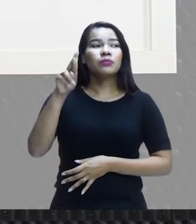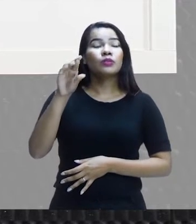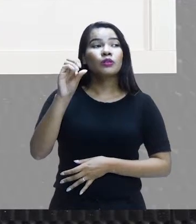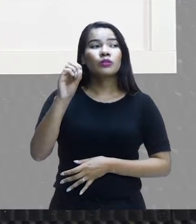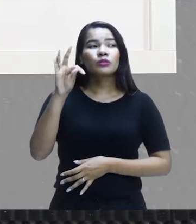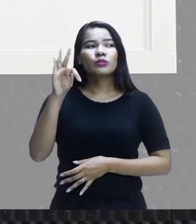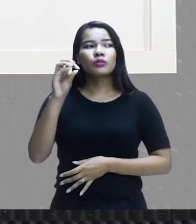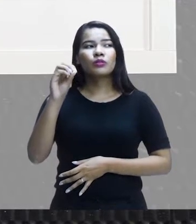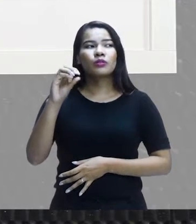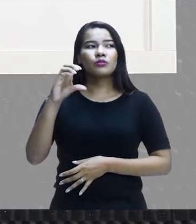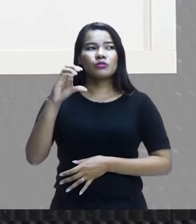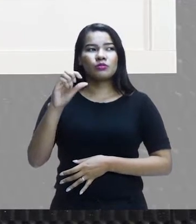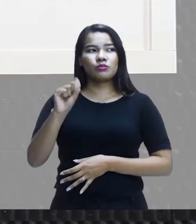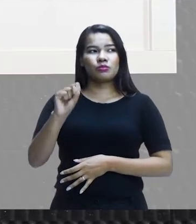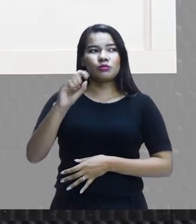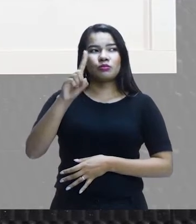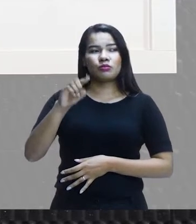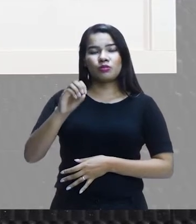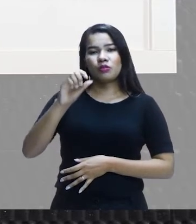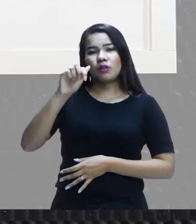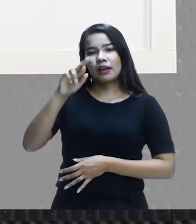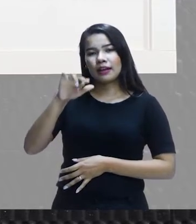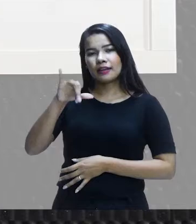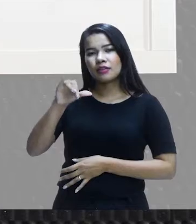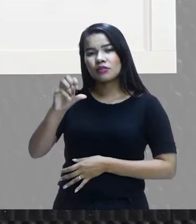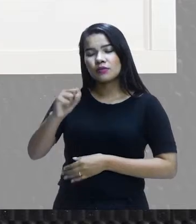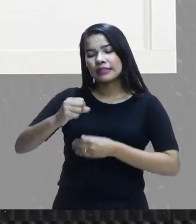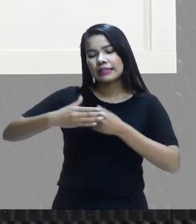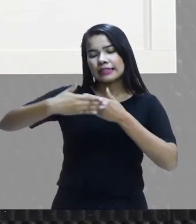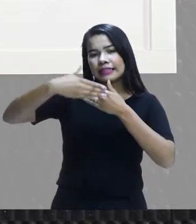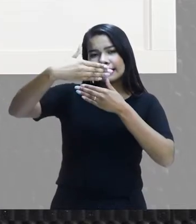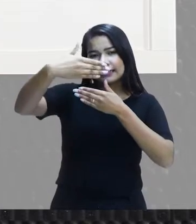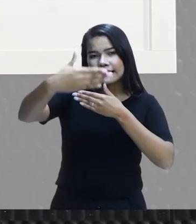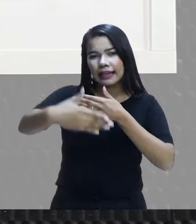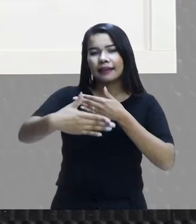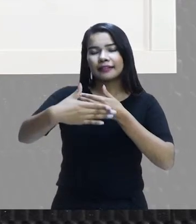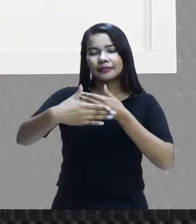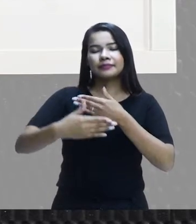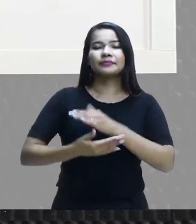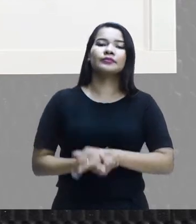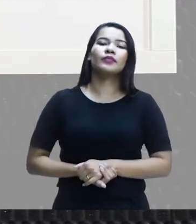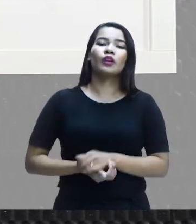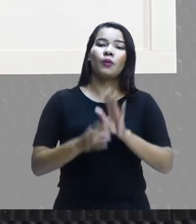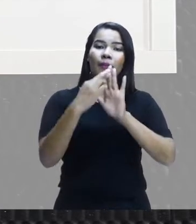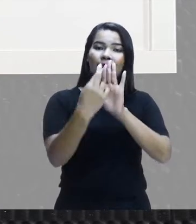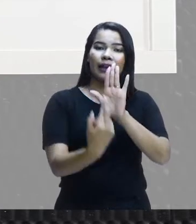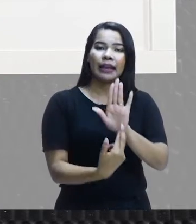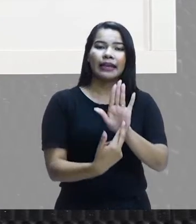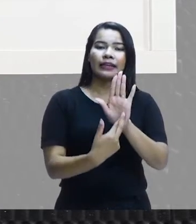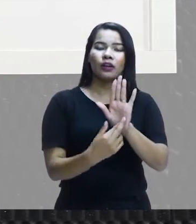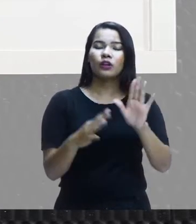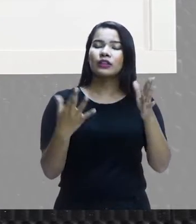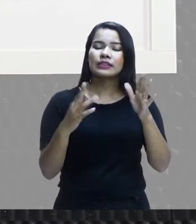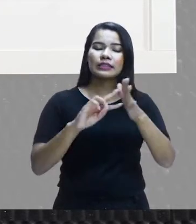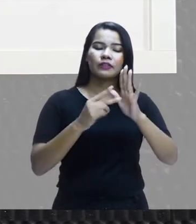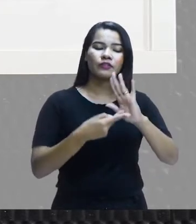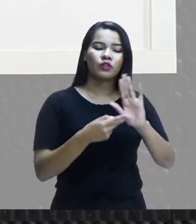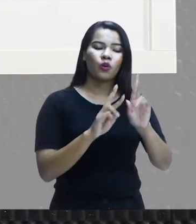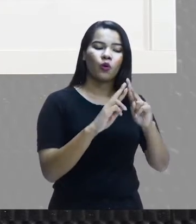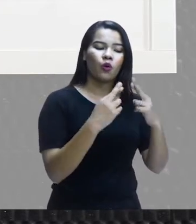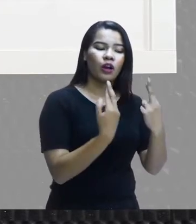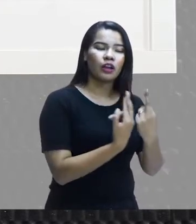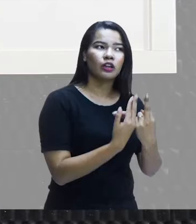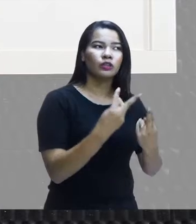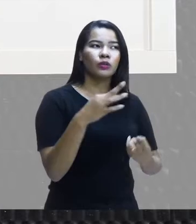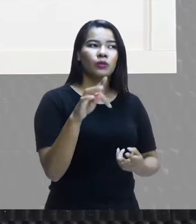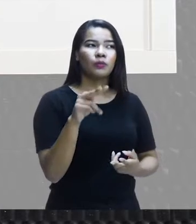são organismos eucariotos. Ou melhor, o reino protoctista tem como os primeiros representantes a